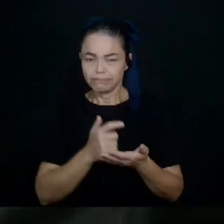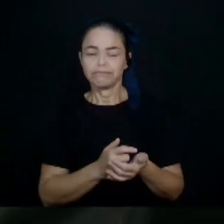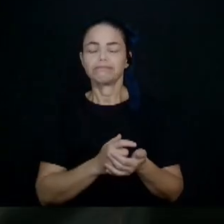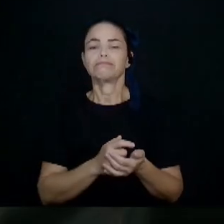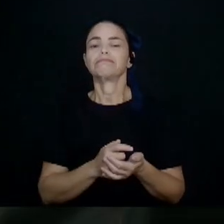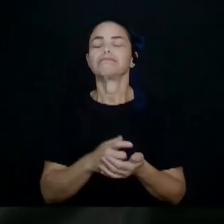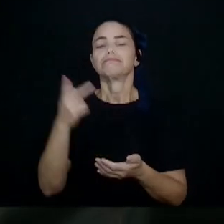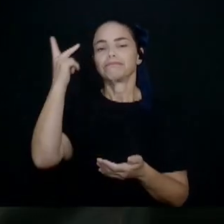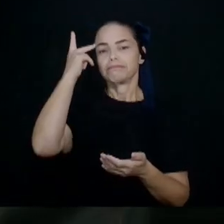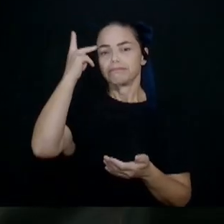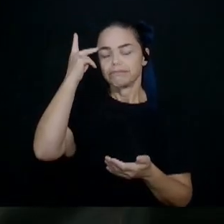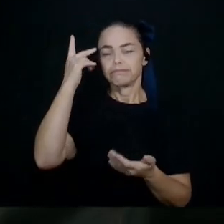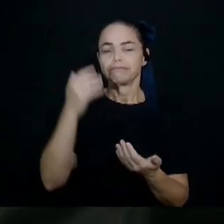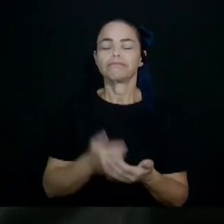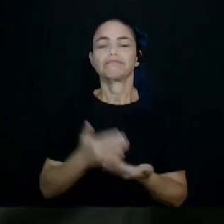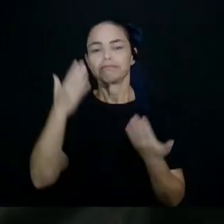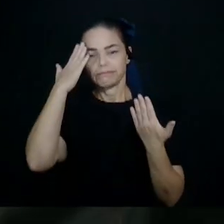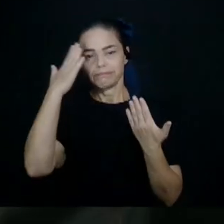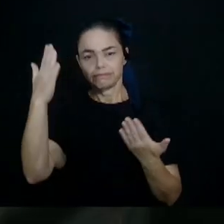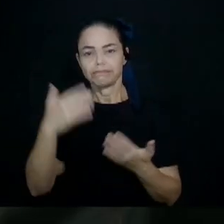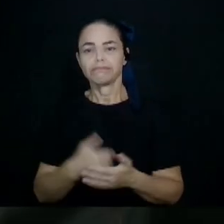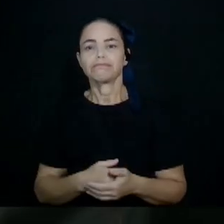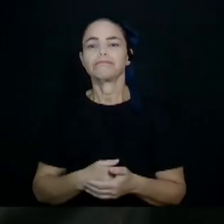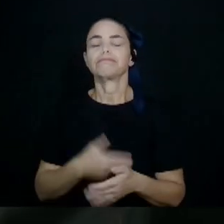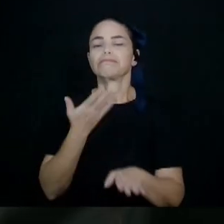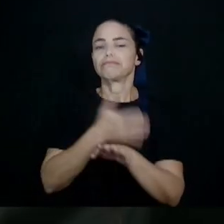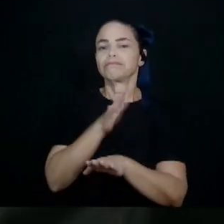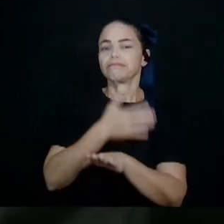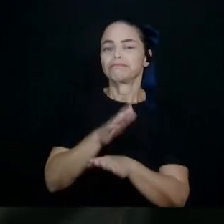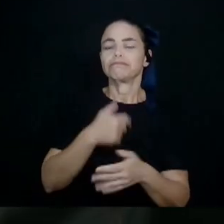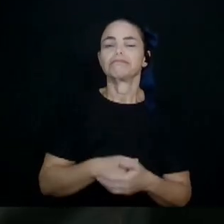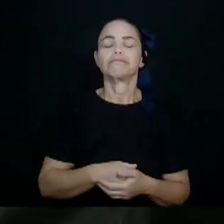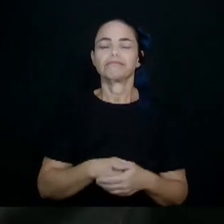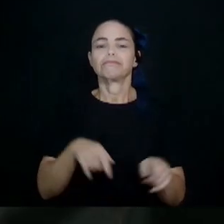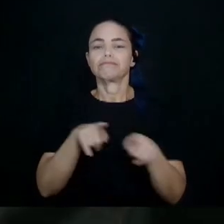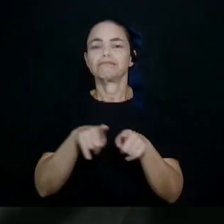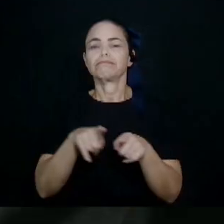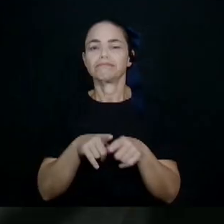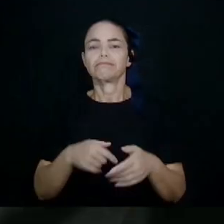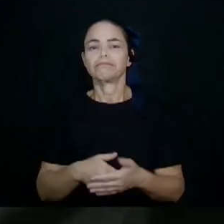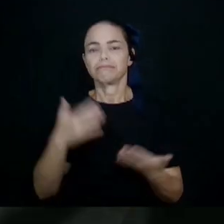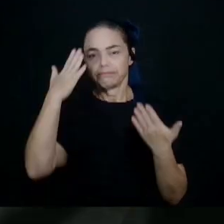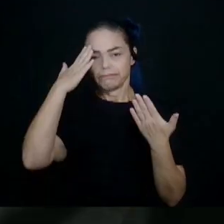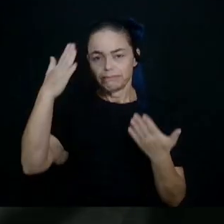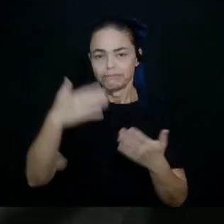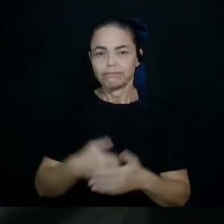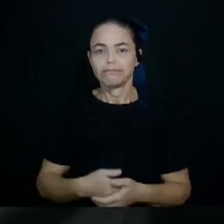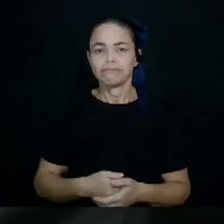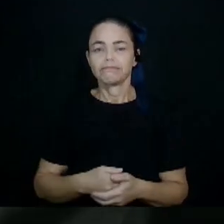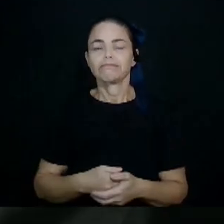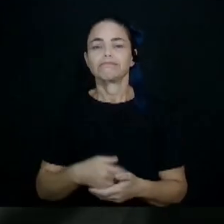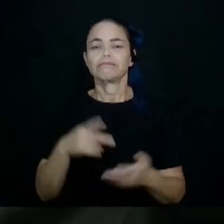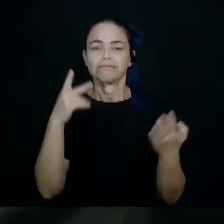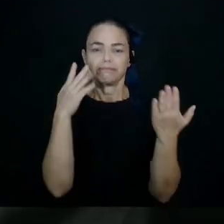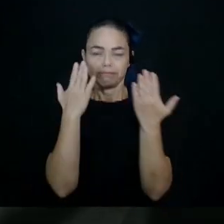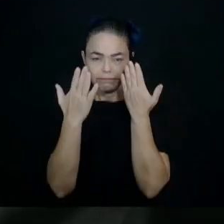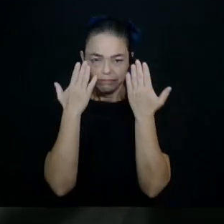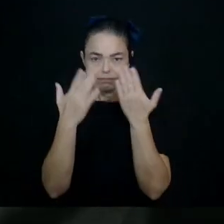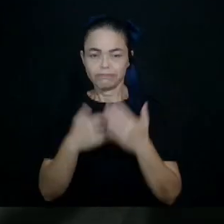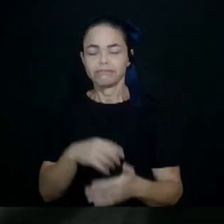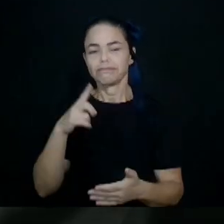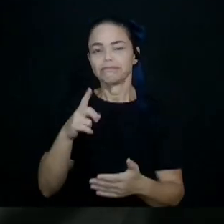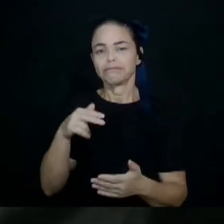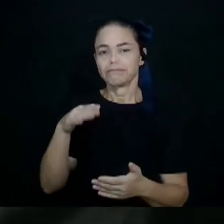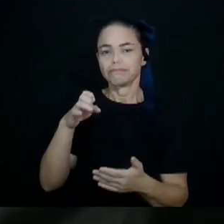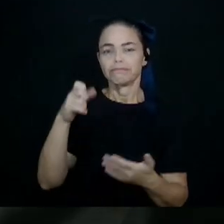Paulo. Agradecemos demais a sua participação e a gente também agradece a nossa psicóloga, né? Daiane, obrigada pela